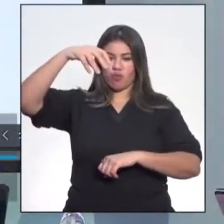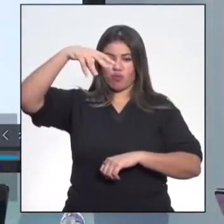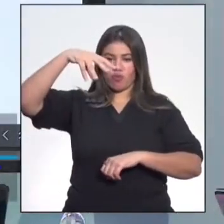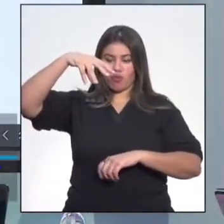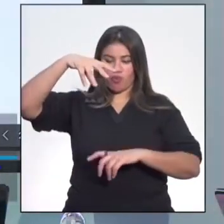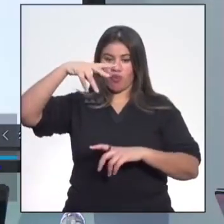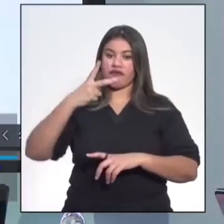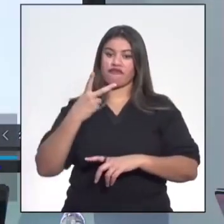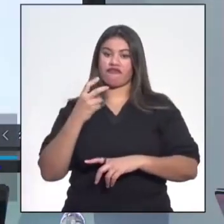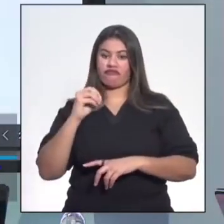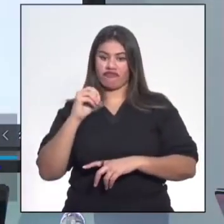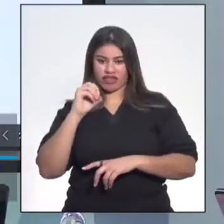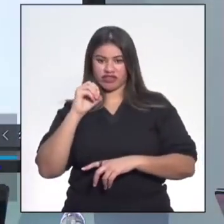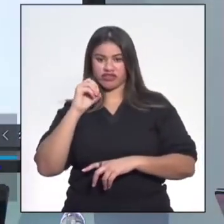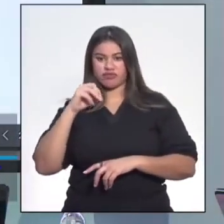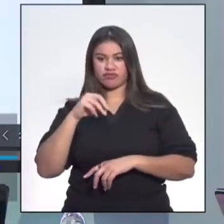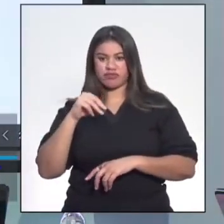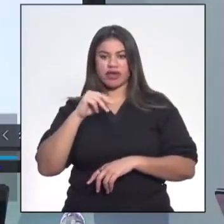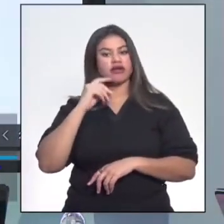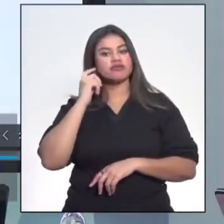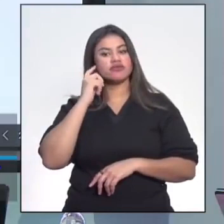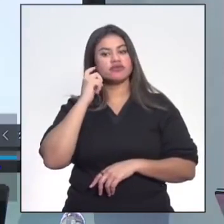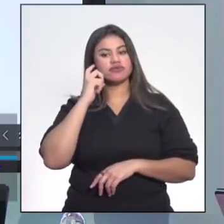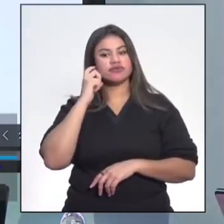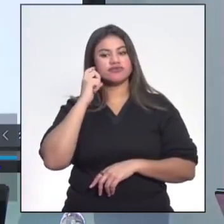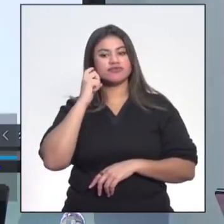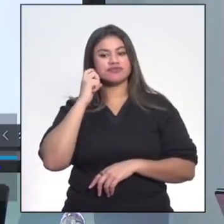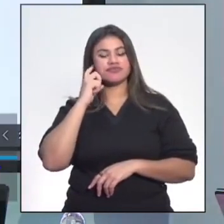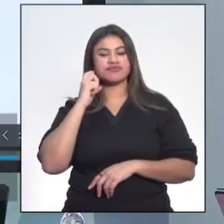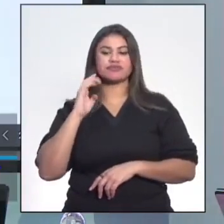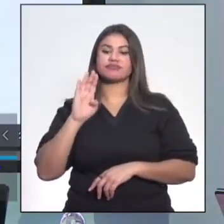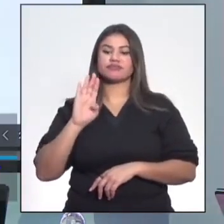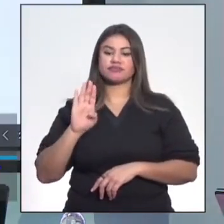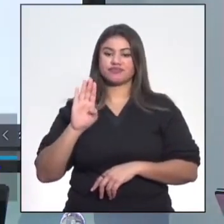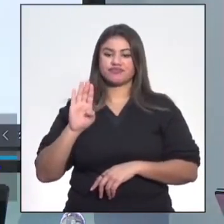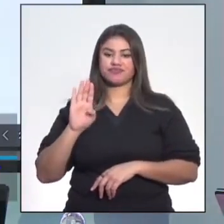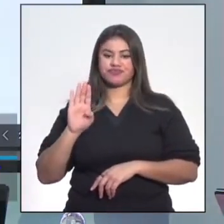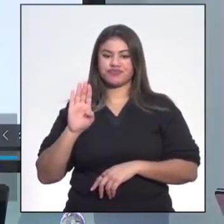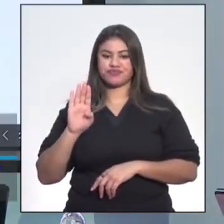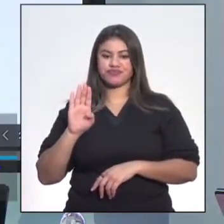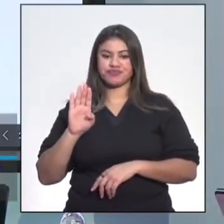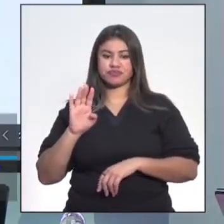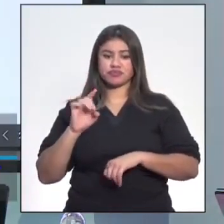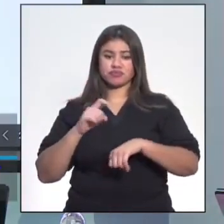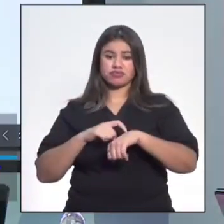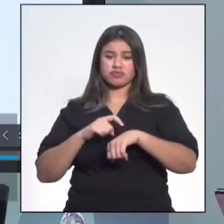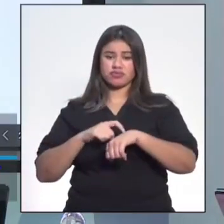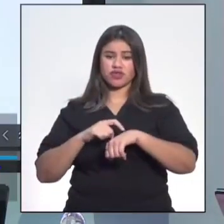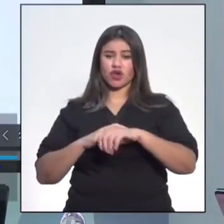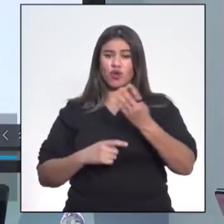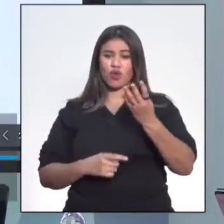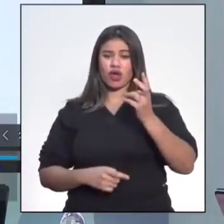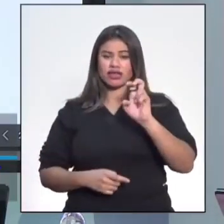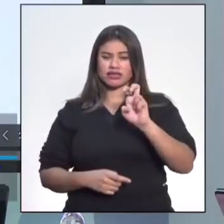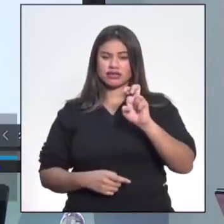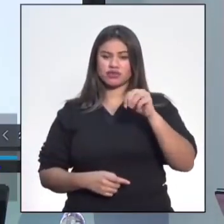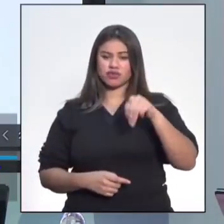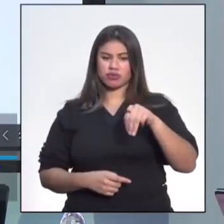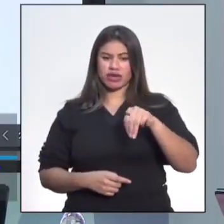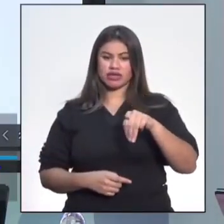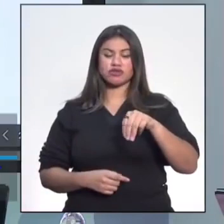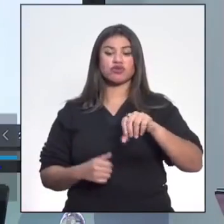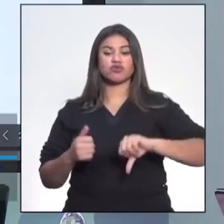para quem colocou 20. Agora, vamos para o item B. Ele quer saber quanto tempo a pedra percorreu 45 metros. Então, agora é o